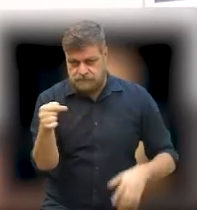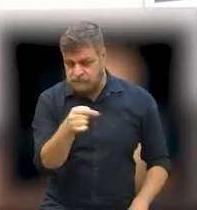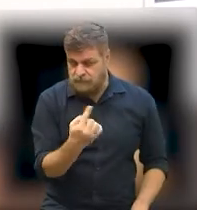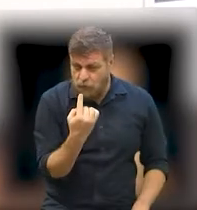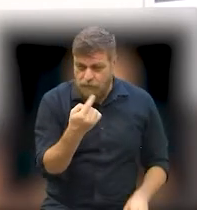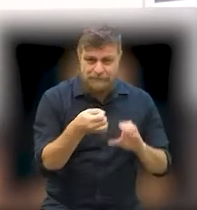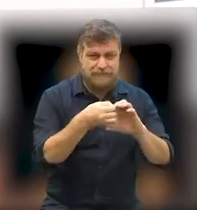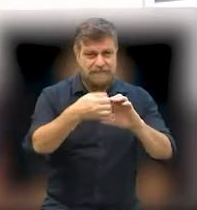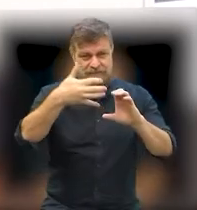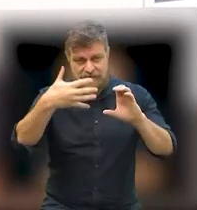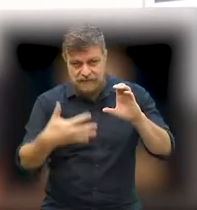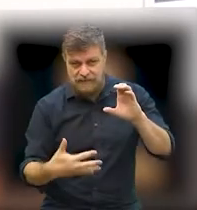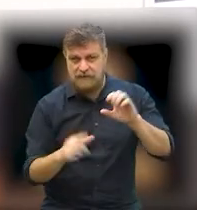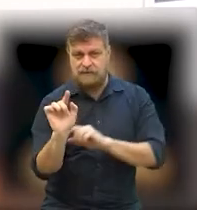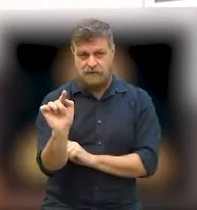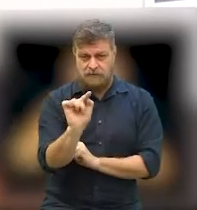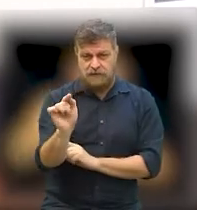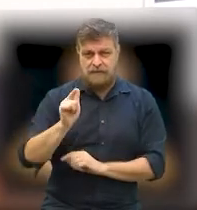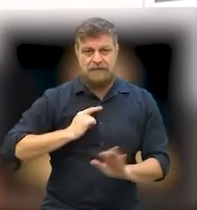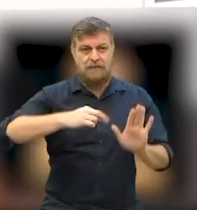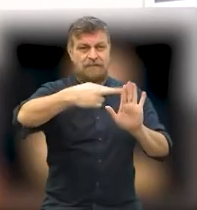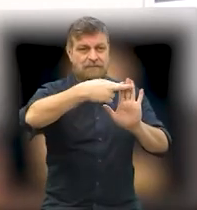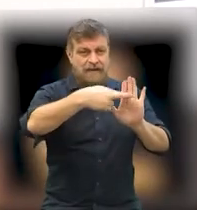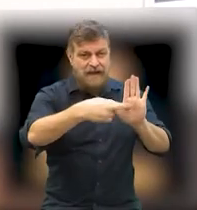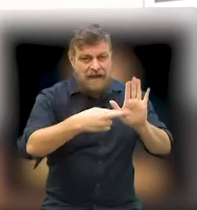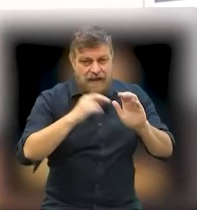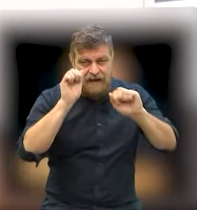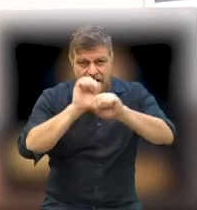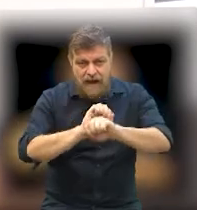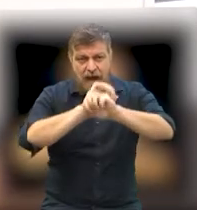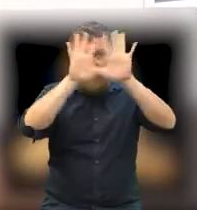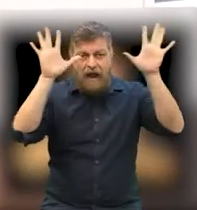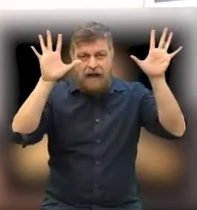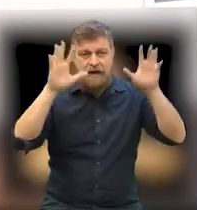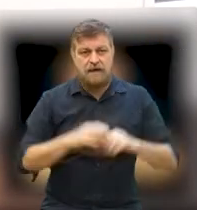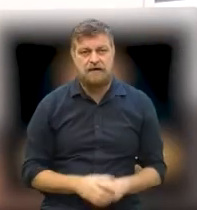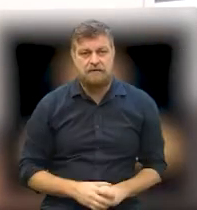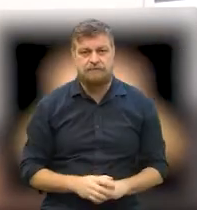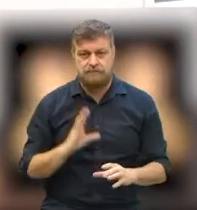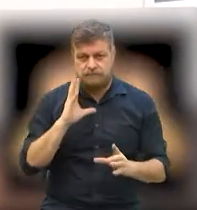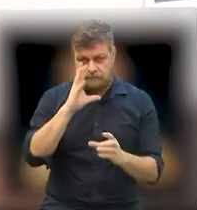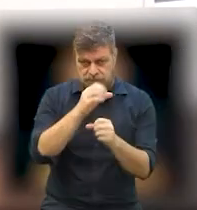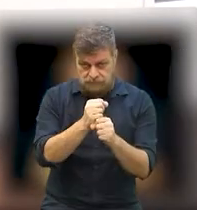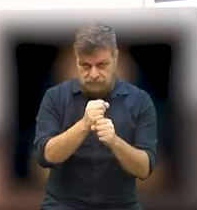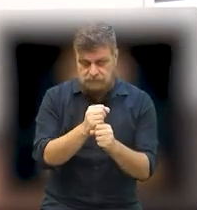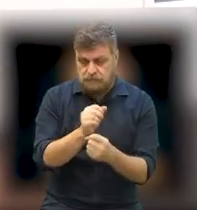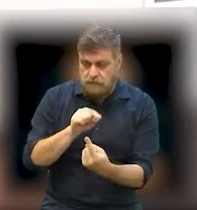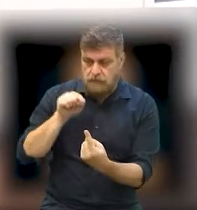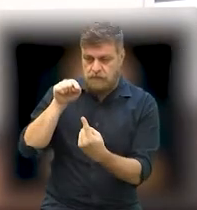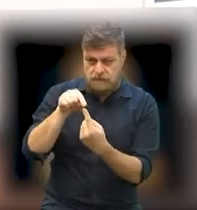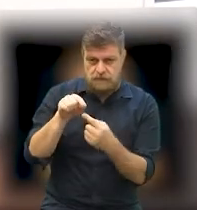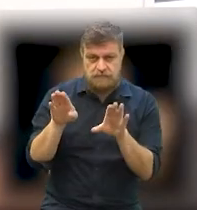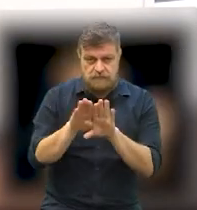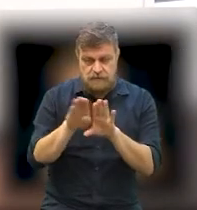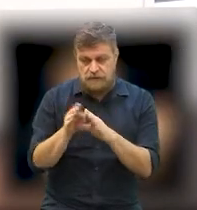uma das suas características é justamente você ter uma norma clara, simples e unificada. Então esse projeto também